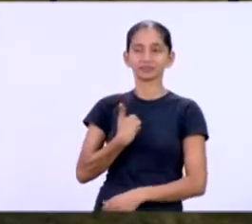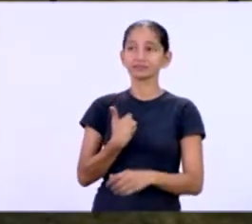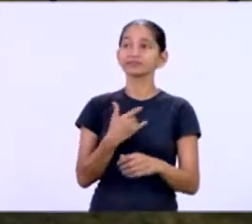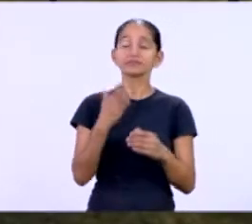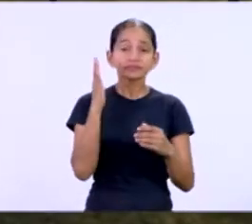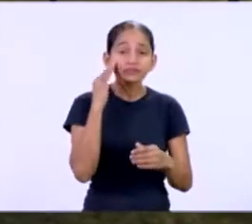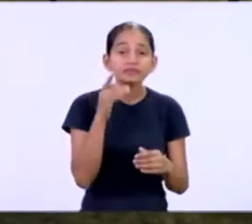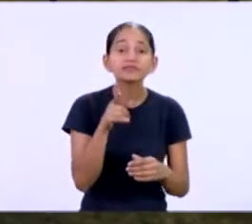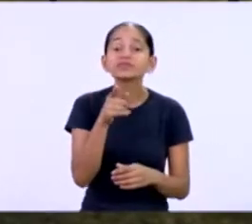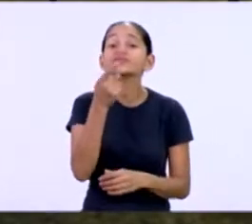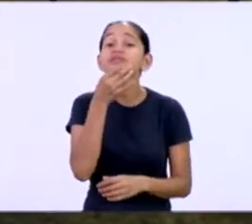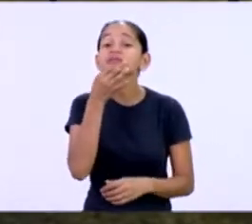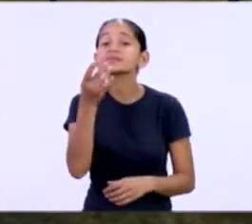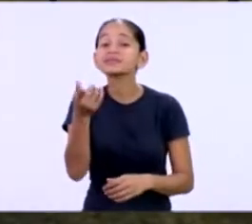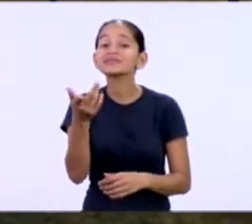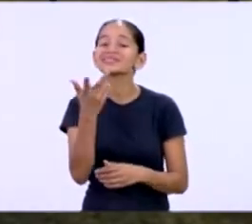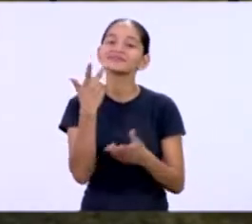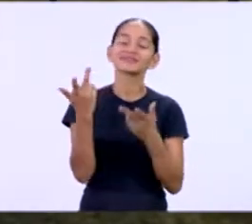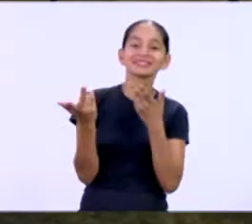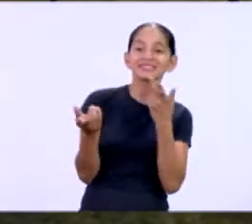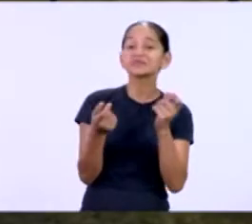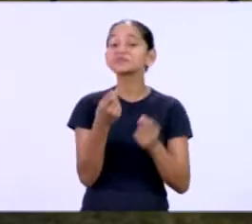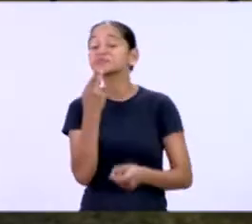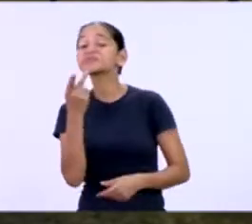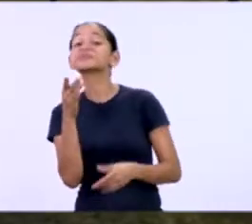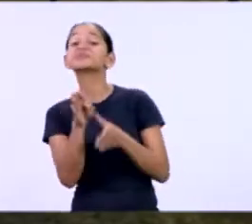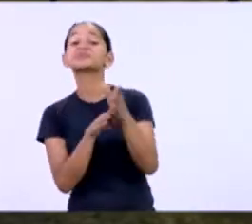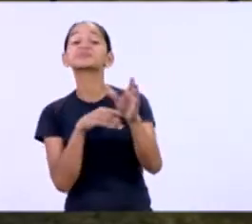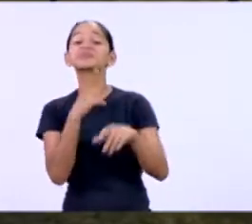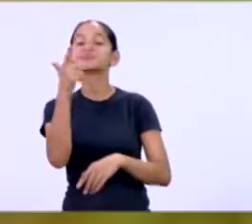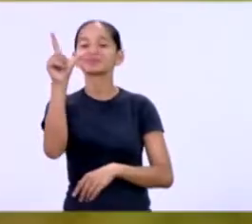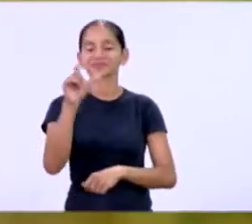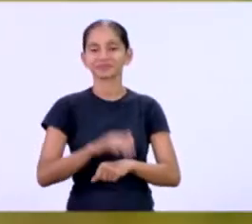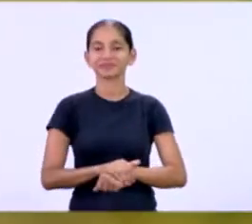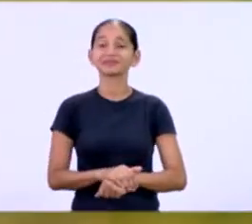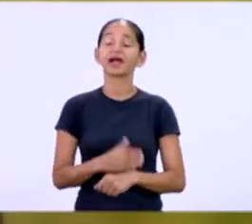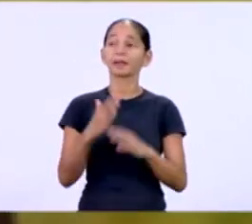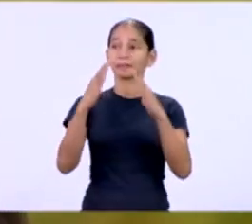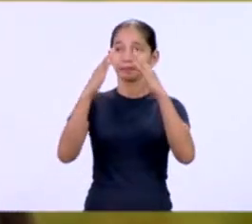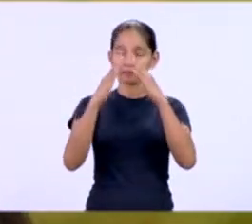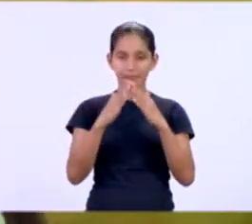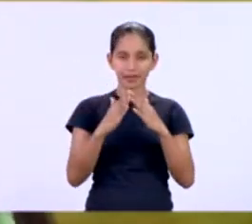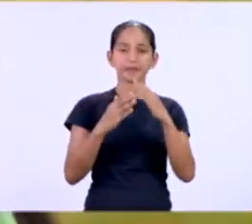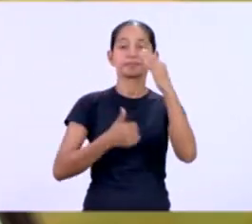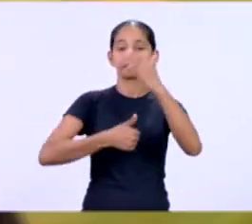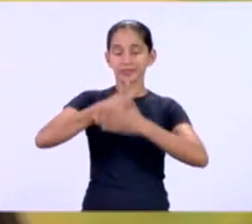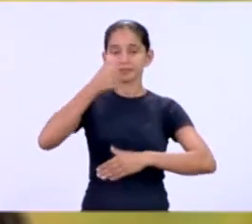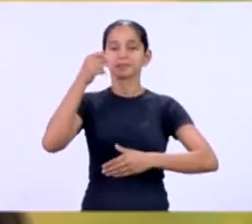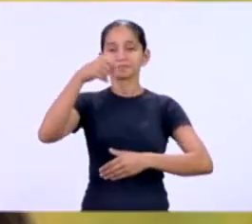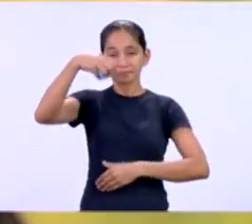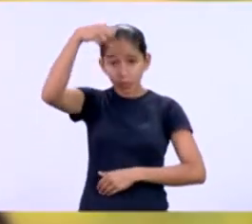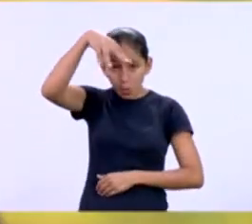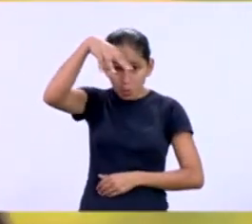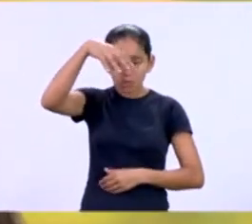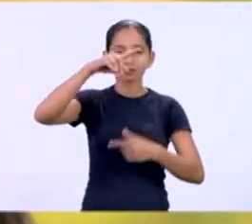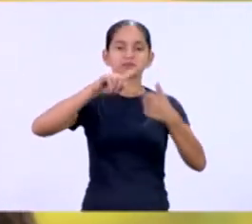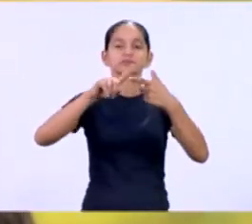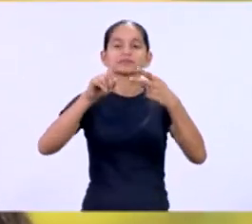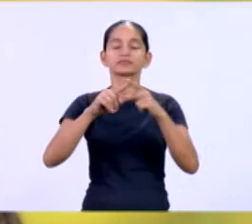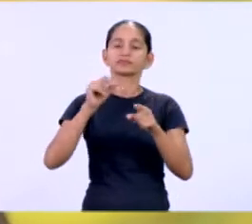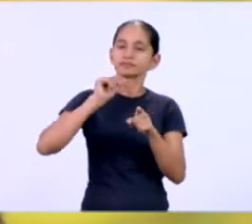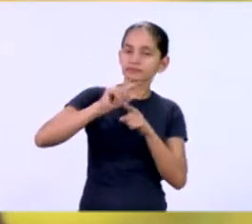aí, sei que a felicidade está doida para falar. Conta uma dica bacana pra gente. Na minha casa eu primeiro pago energia,